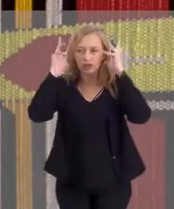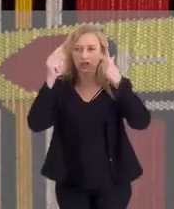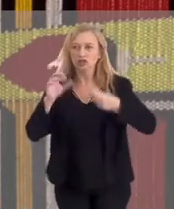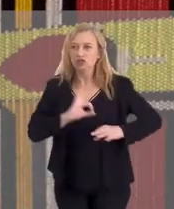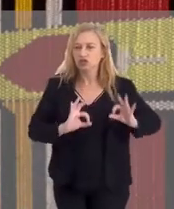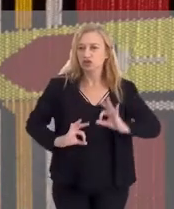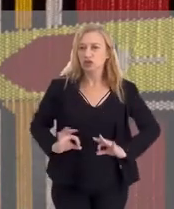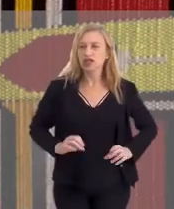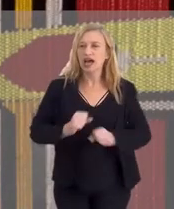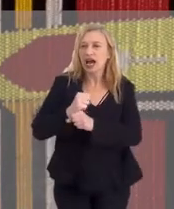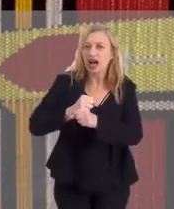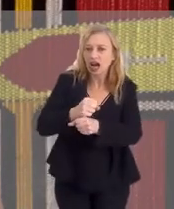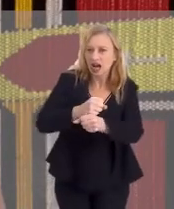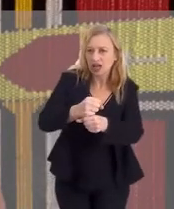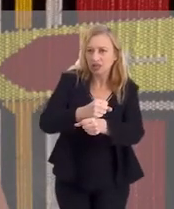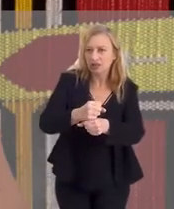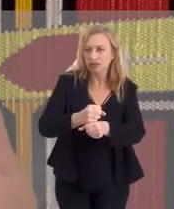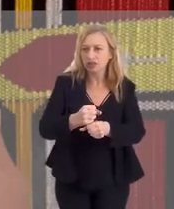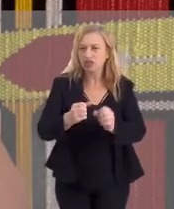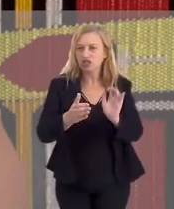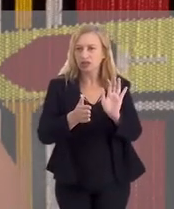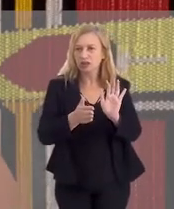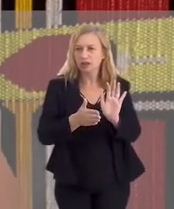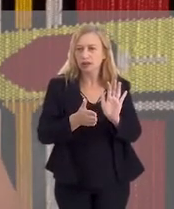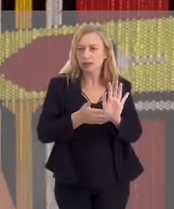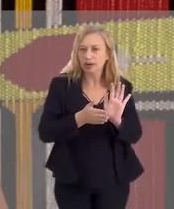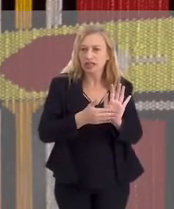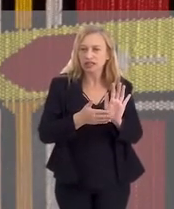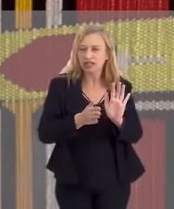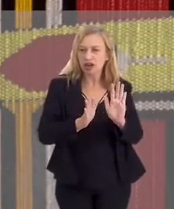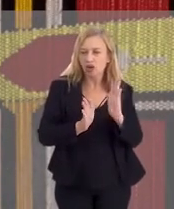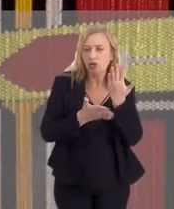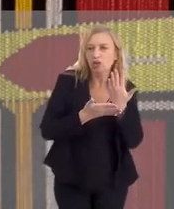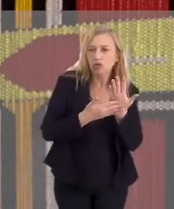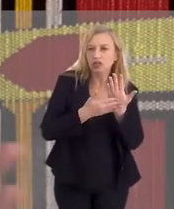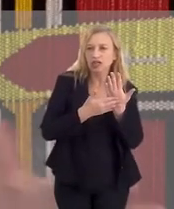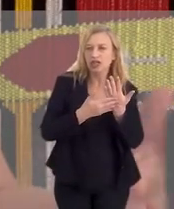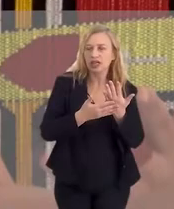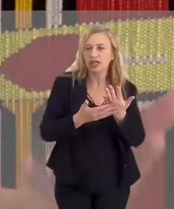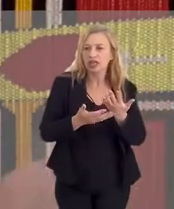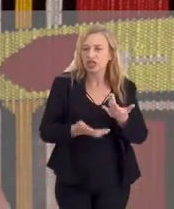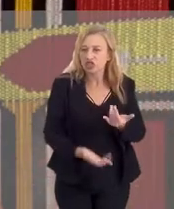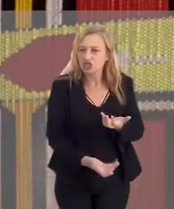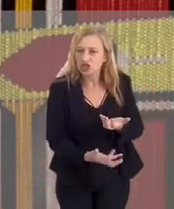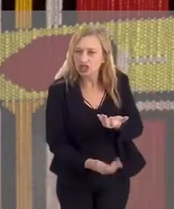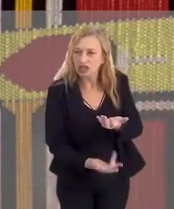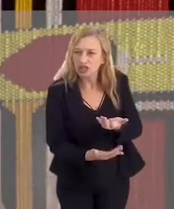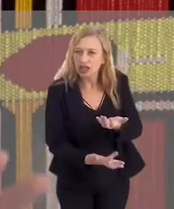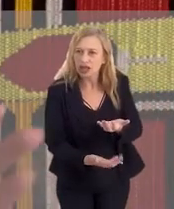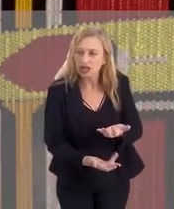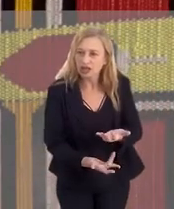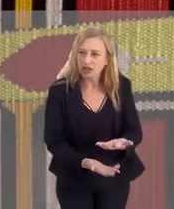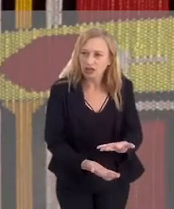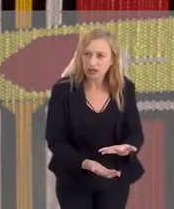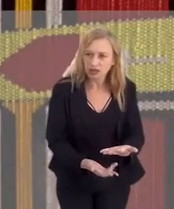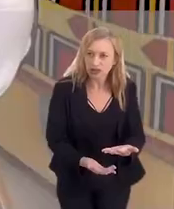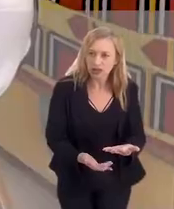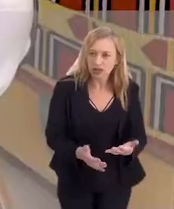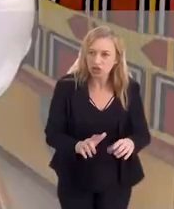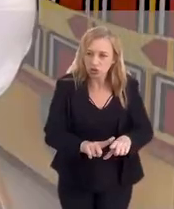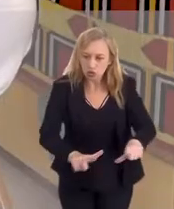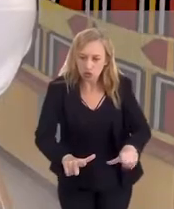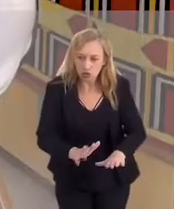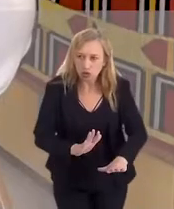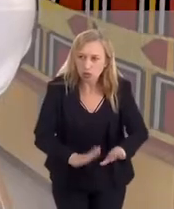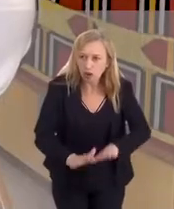nossa história há muito tempo. Tanto batido no... só que a gente bate ao contrário, né? A gente esquenta ele no fogo e bate ele deitado